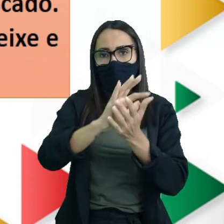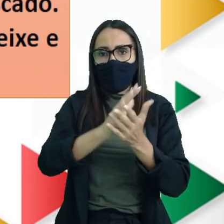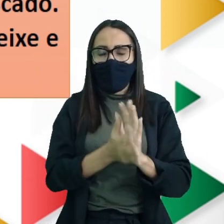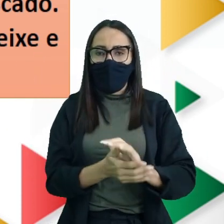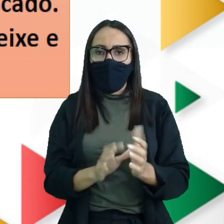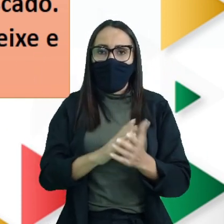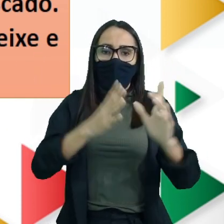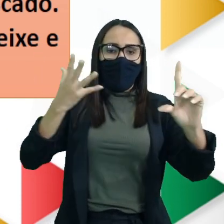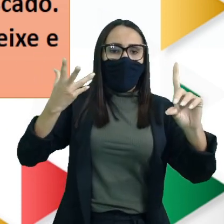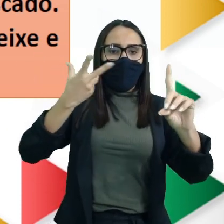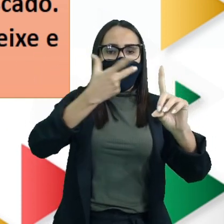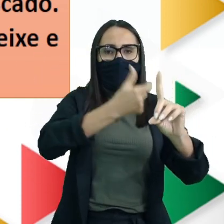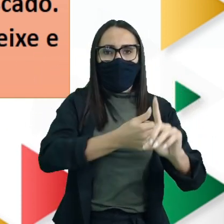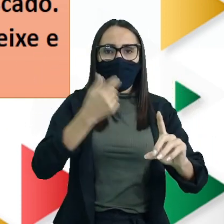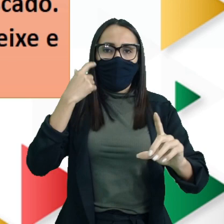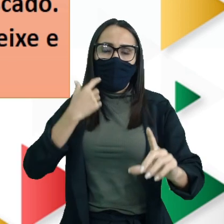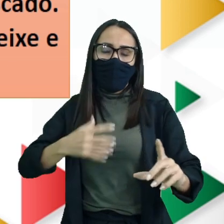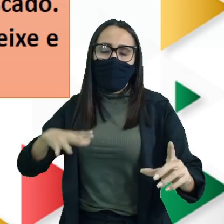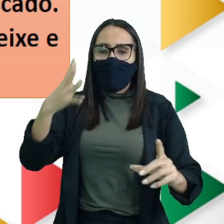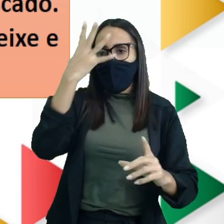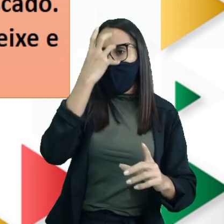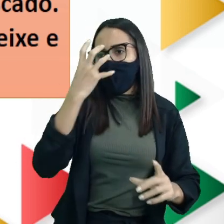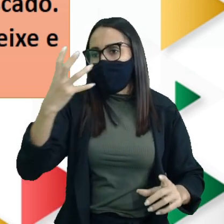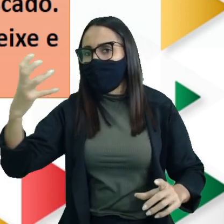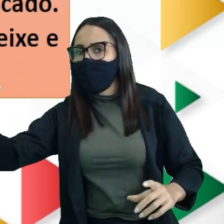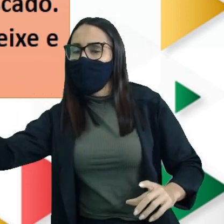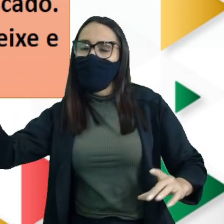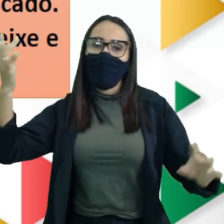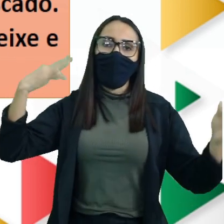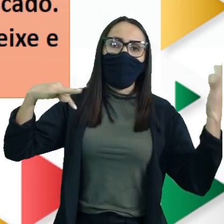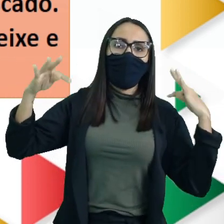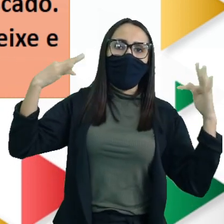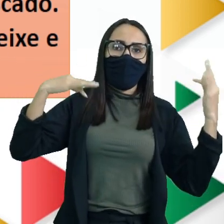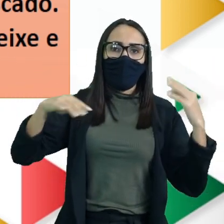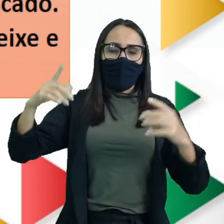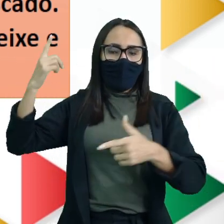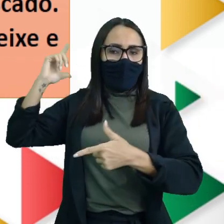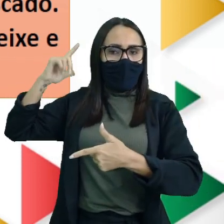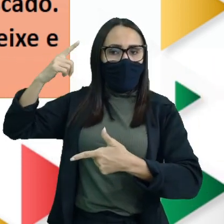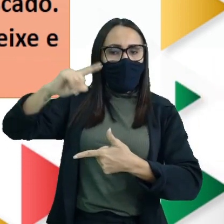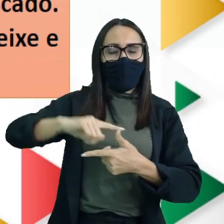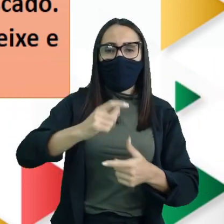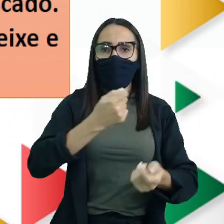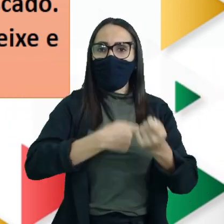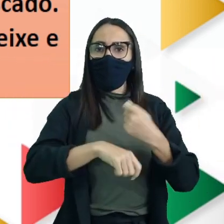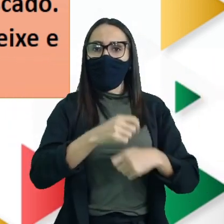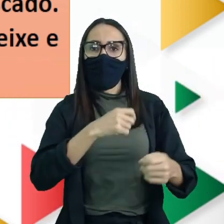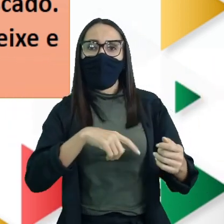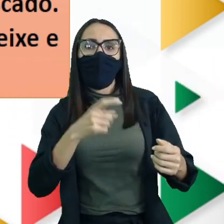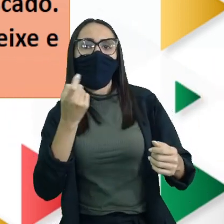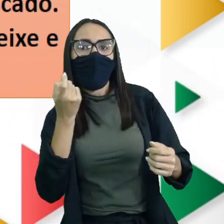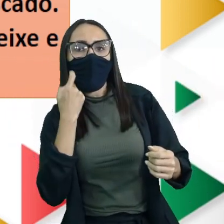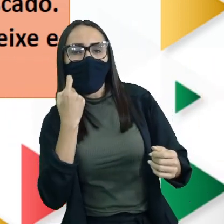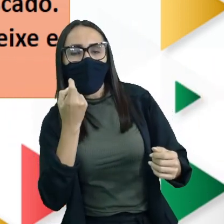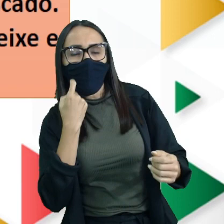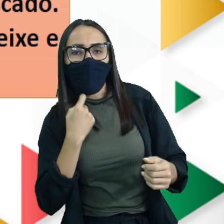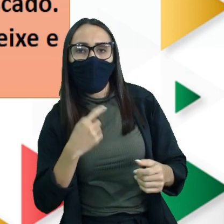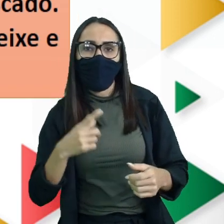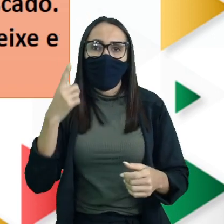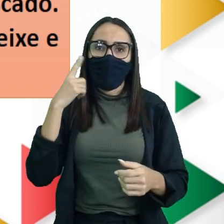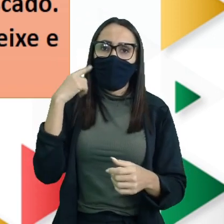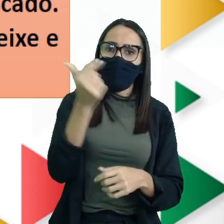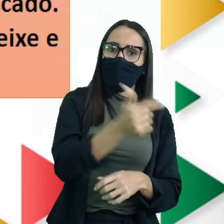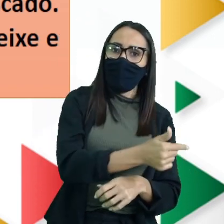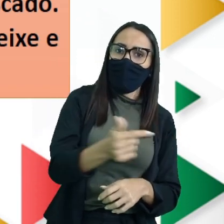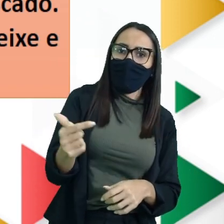do mercado polo de atração turística. É também ponto tradicional do comércio de pescado, como disse anteriormente.